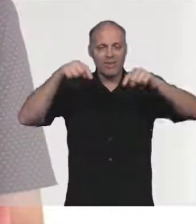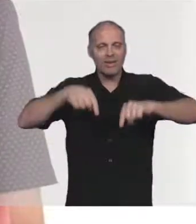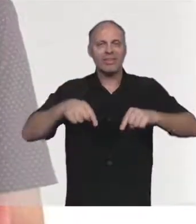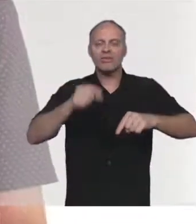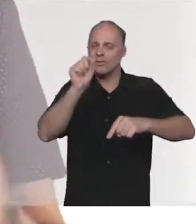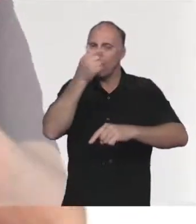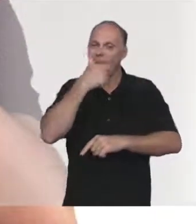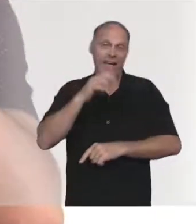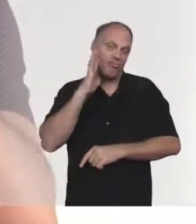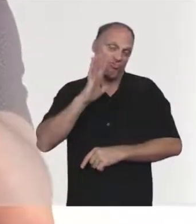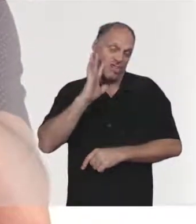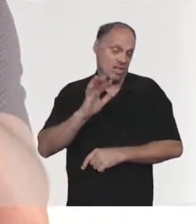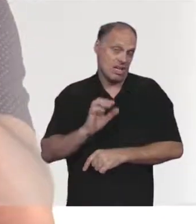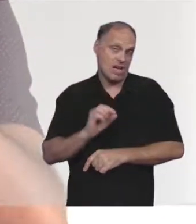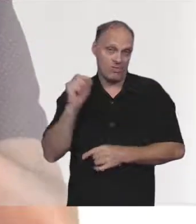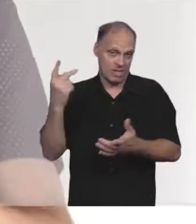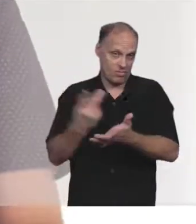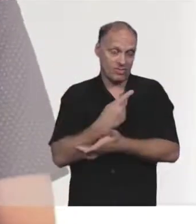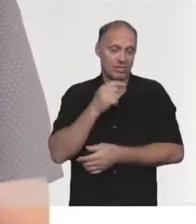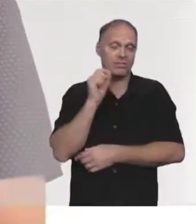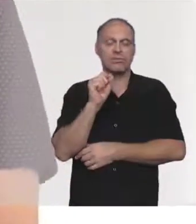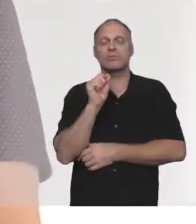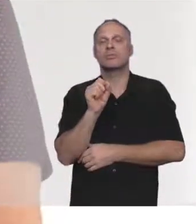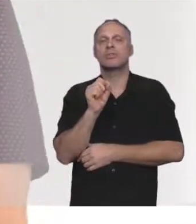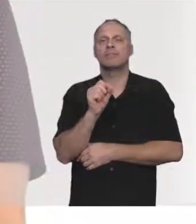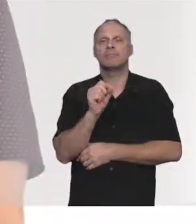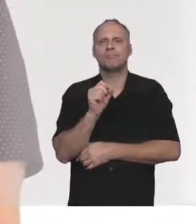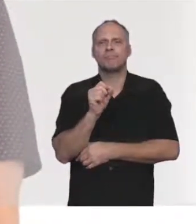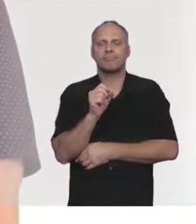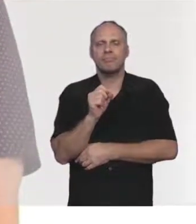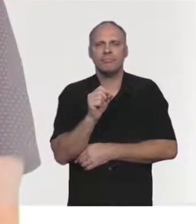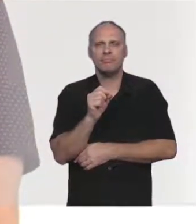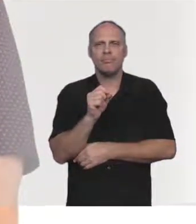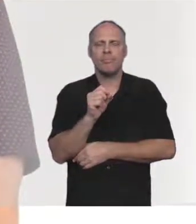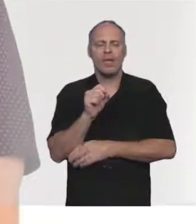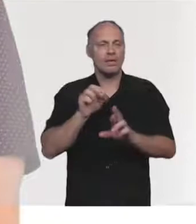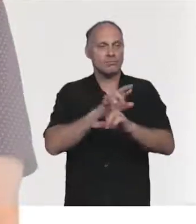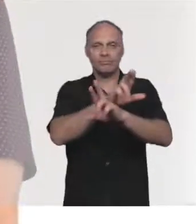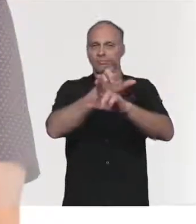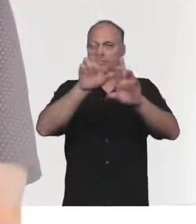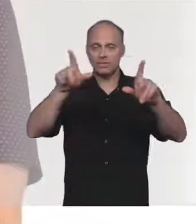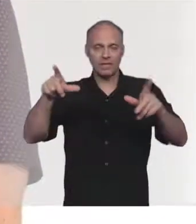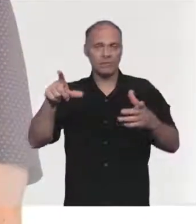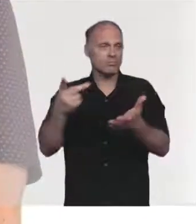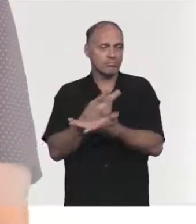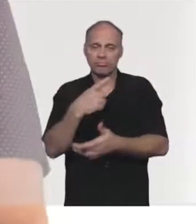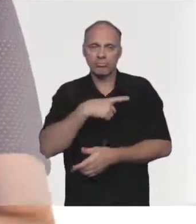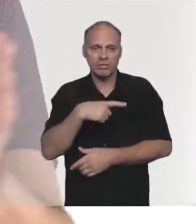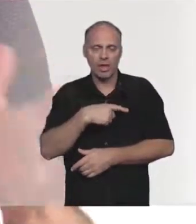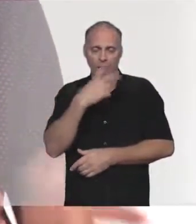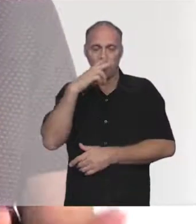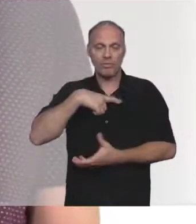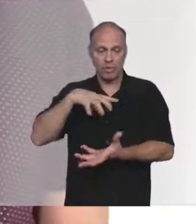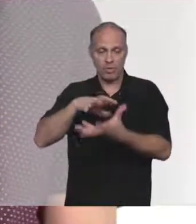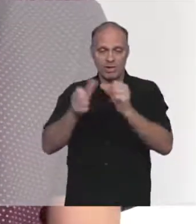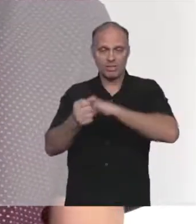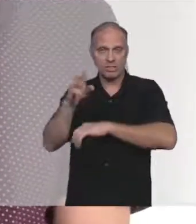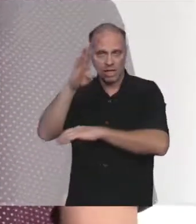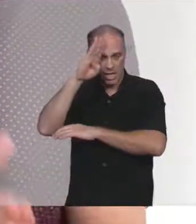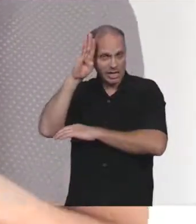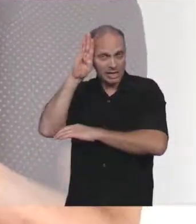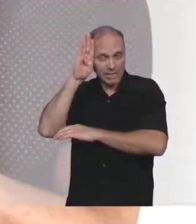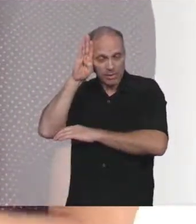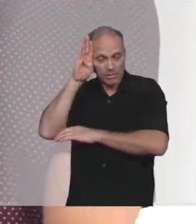E o que eu acho bacana que está acontecendo é a diversidade. Assim como tem um artista